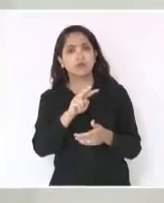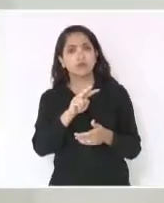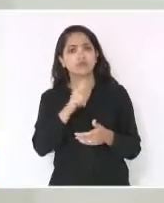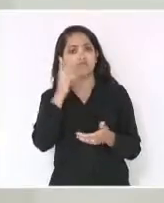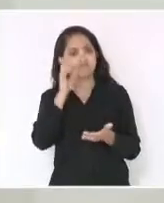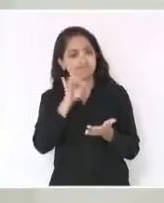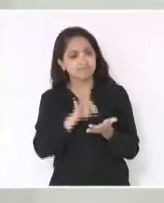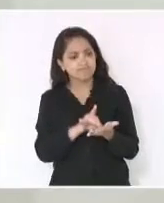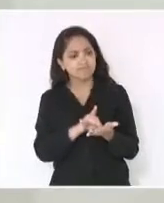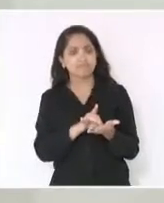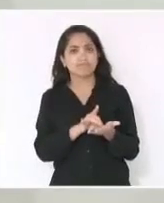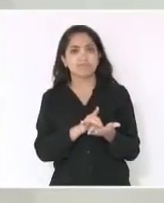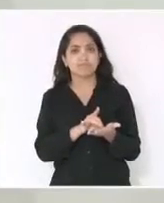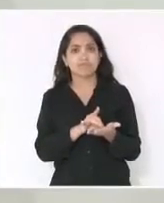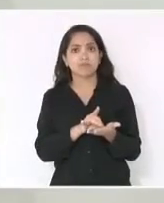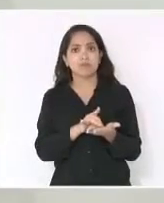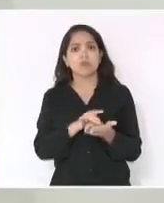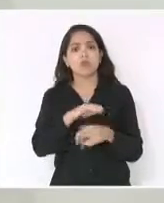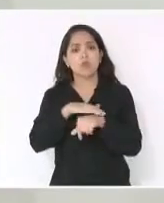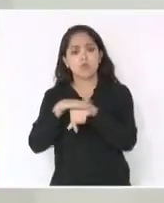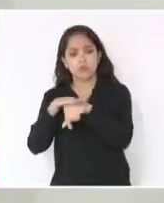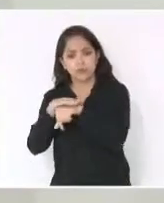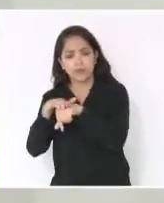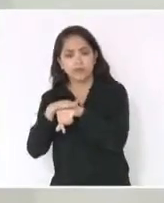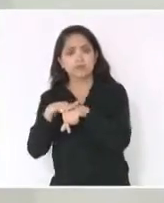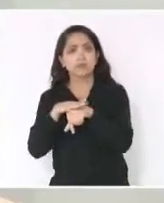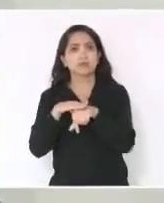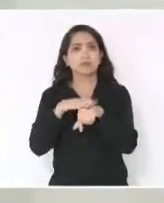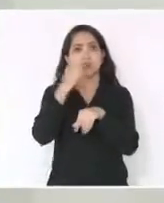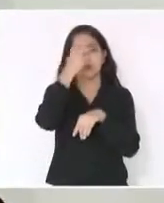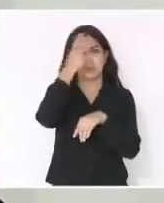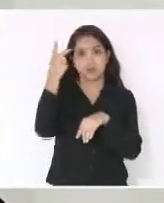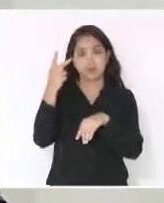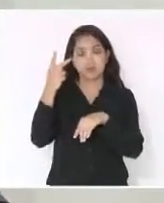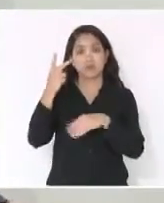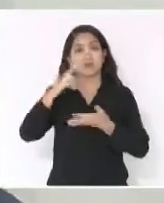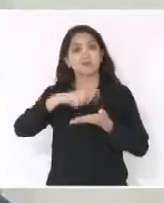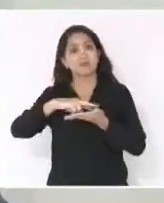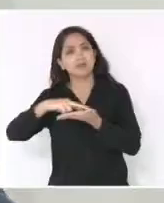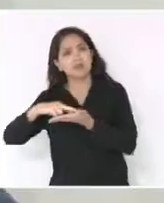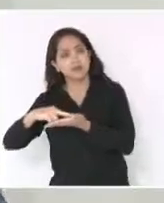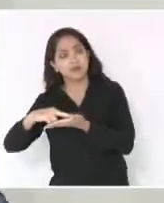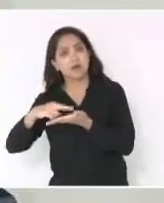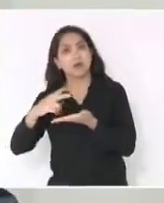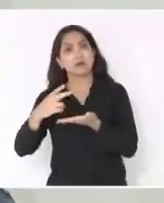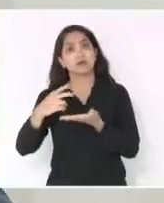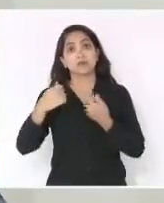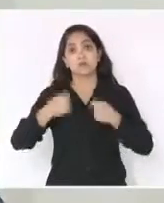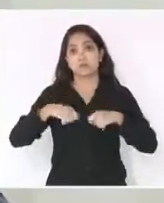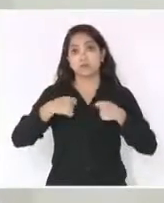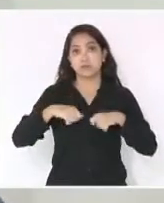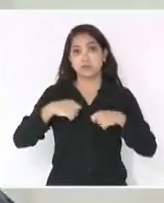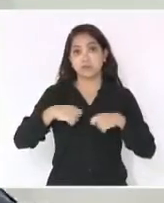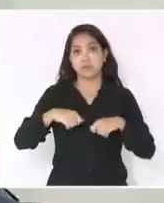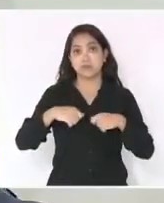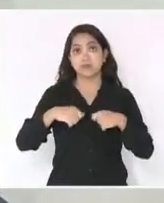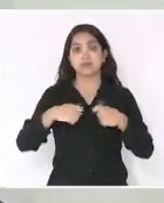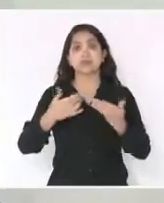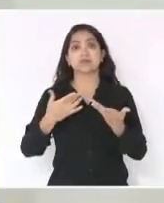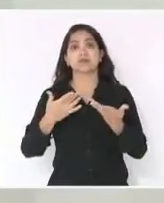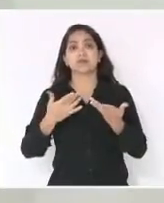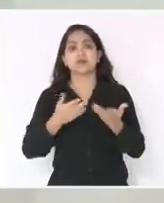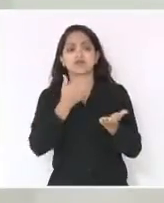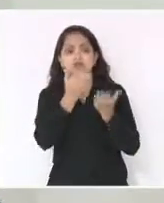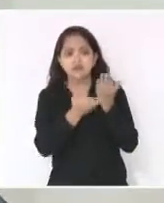pacientes que lá estão interna cuidados prolongados são pessoas que precisam de um longo curso dado de